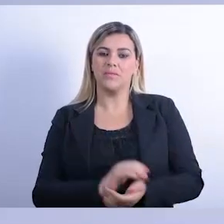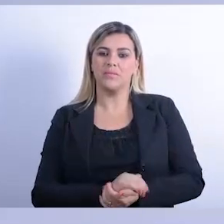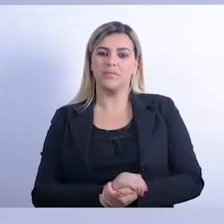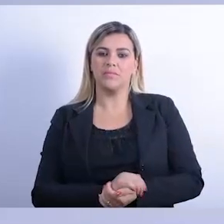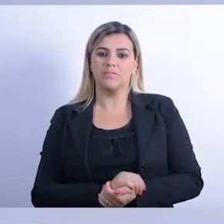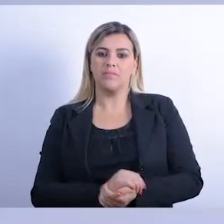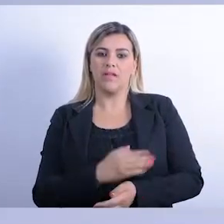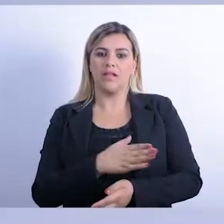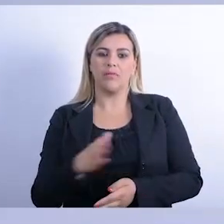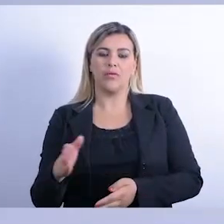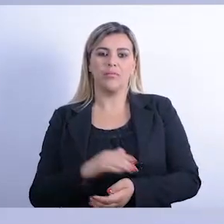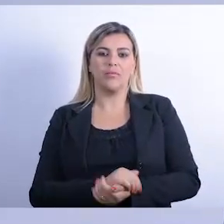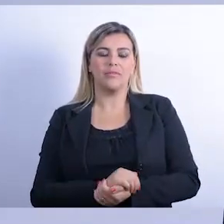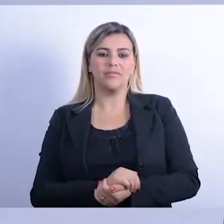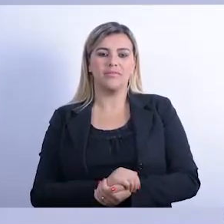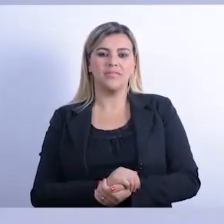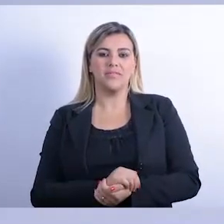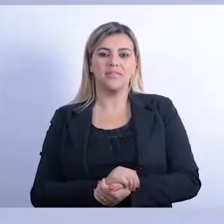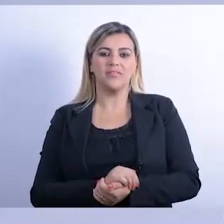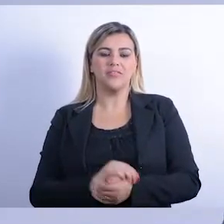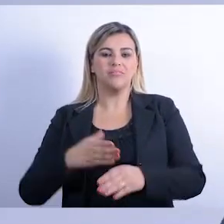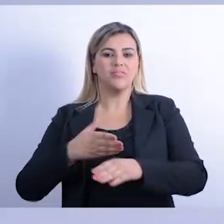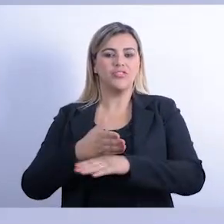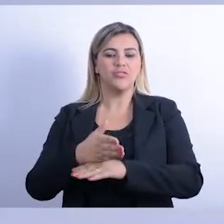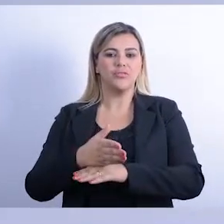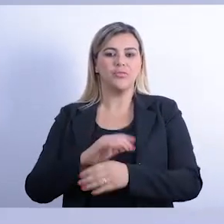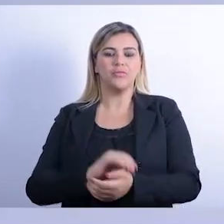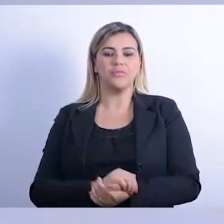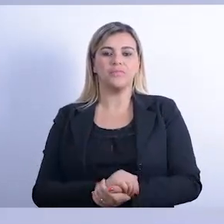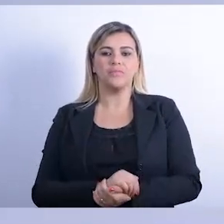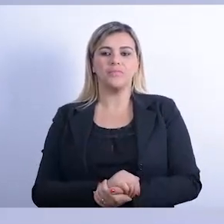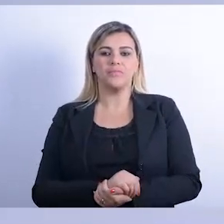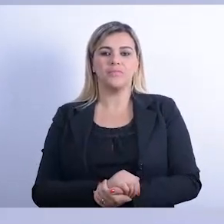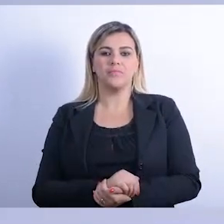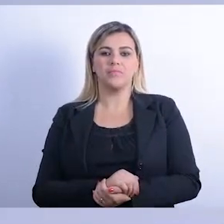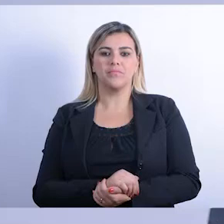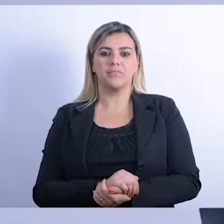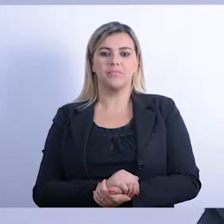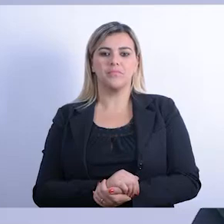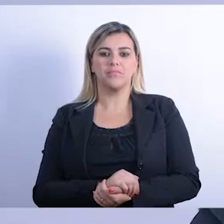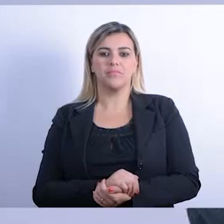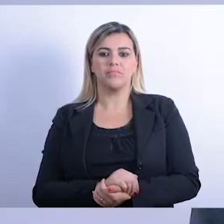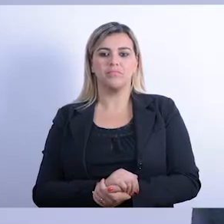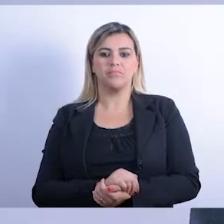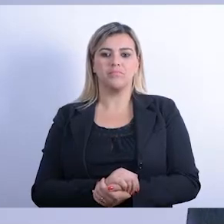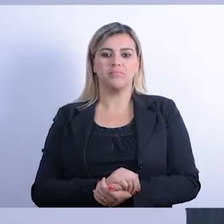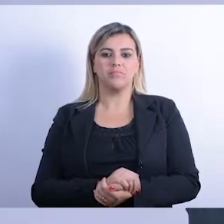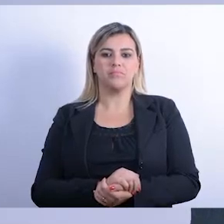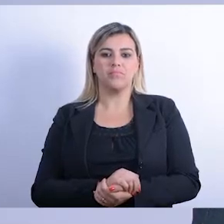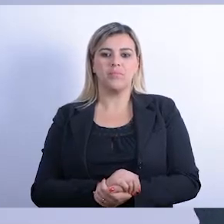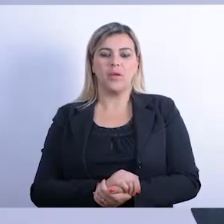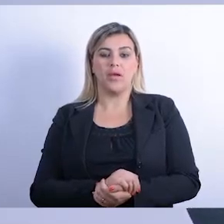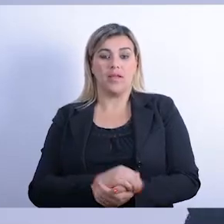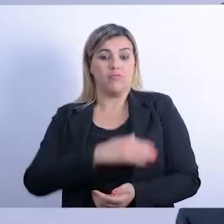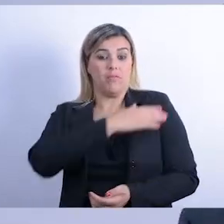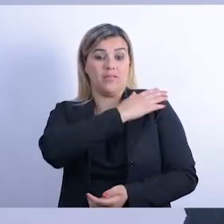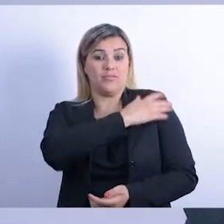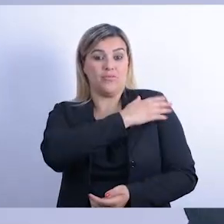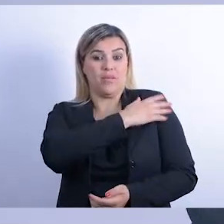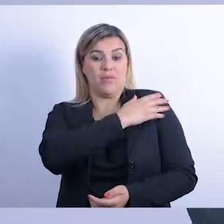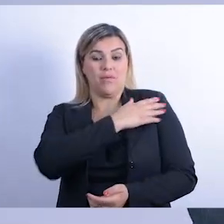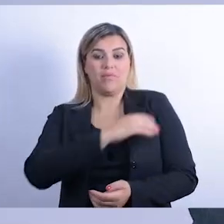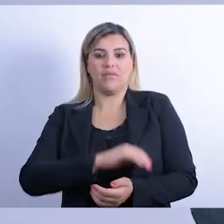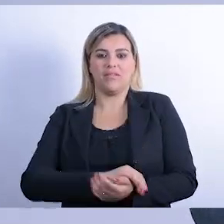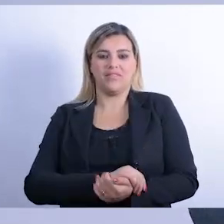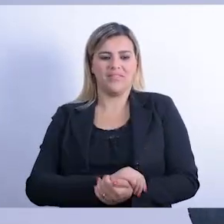lá, conversou com ele, abriu a porta. Quando ele abriu a porta para a gente entrar, o Radimar estava em pé, assim, perto. Eu entrei, entrou a Carmen e passou a mão no